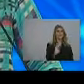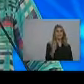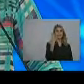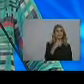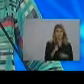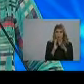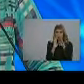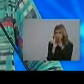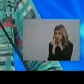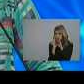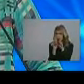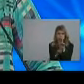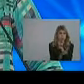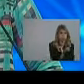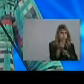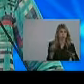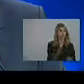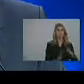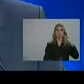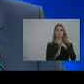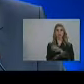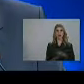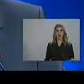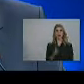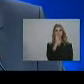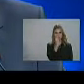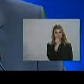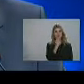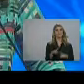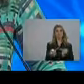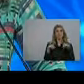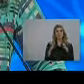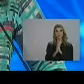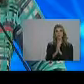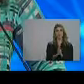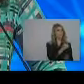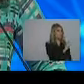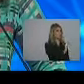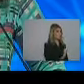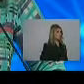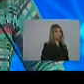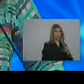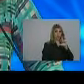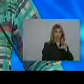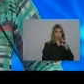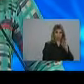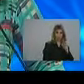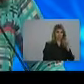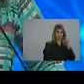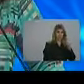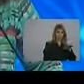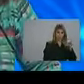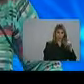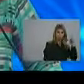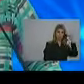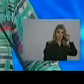O governo... Mais uma vez, eu peço a colaboração da plateia. Os governos Lula e Dilma colocaram